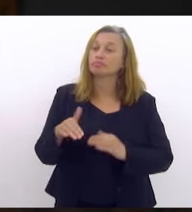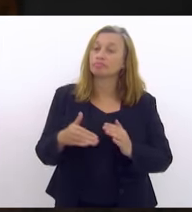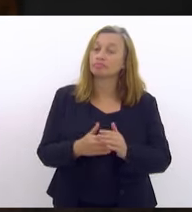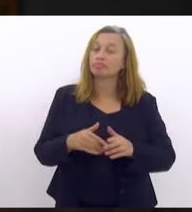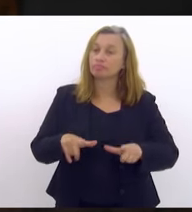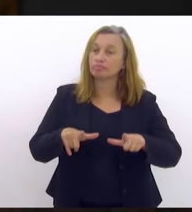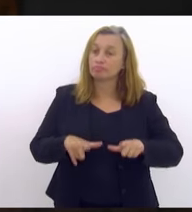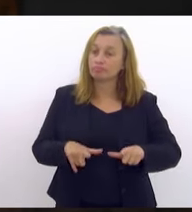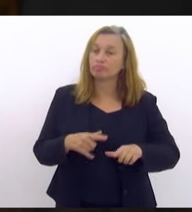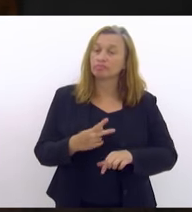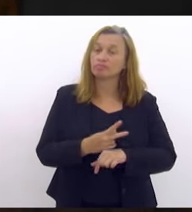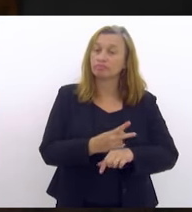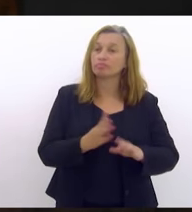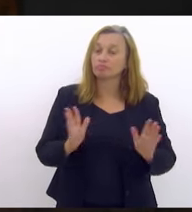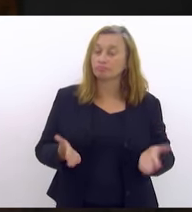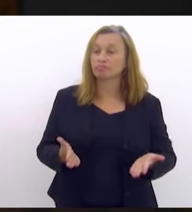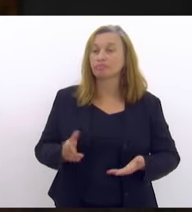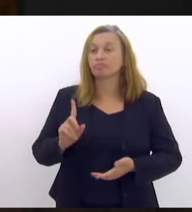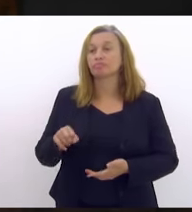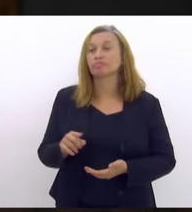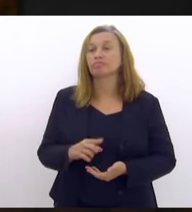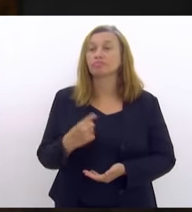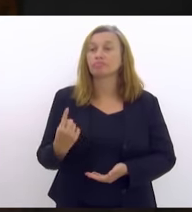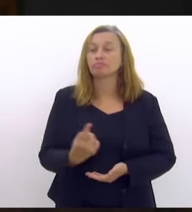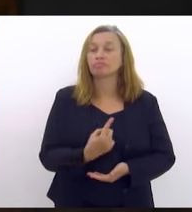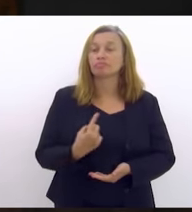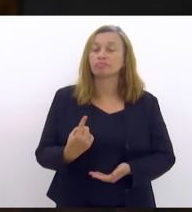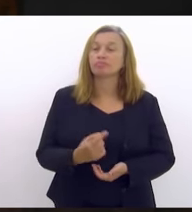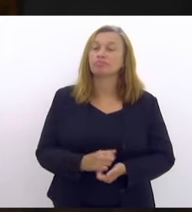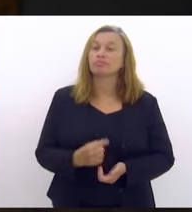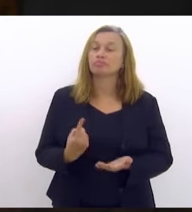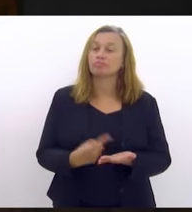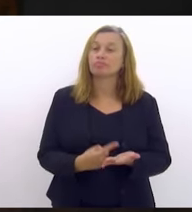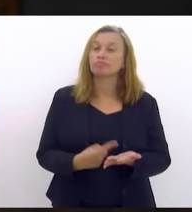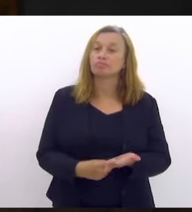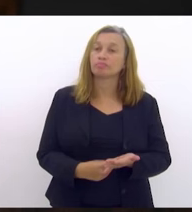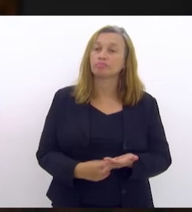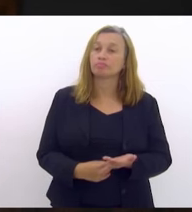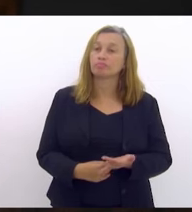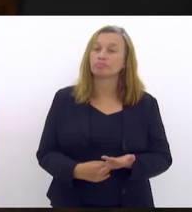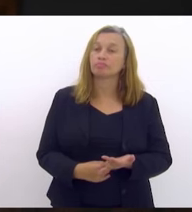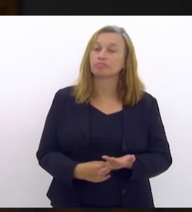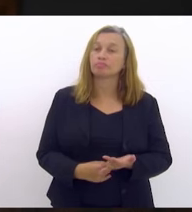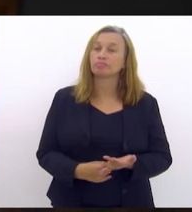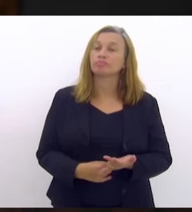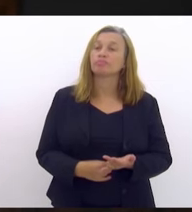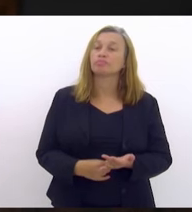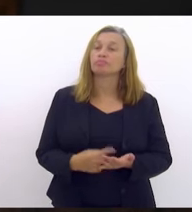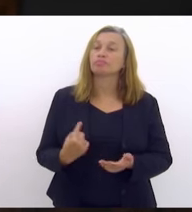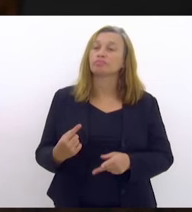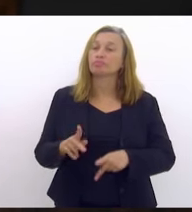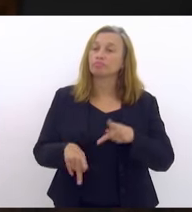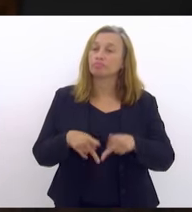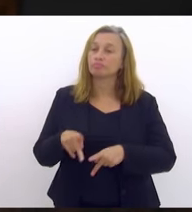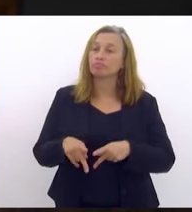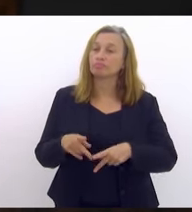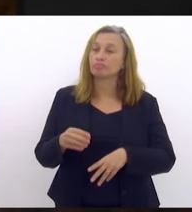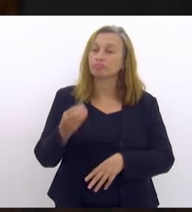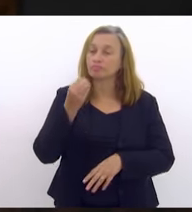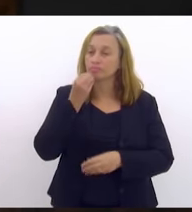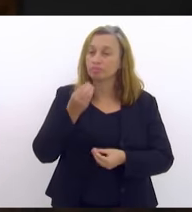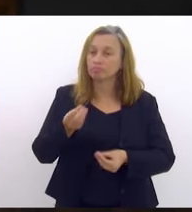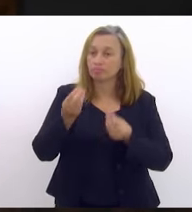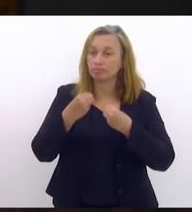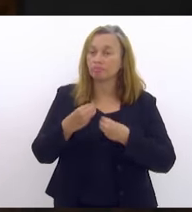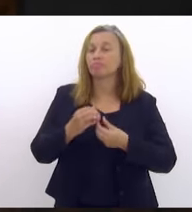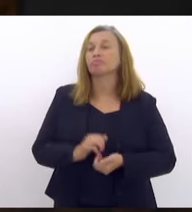agraciados é isso. É nós selarmos um compromisso com o nosso povo, que nos deu oportunidade,